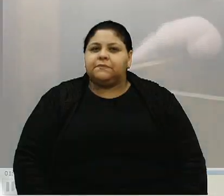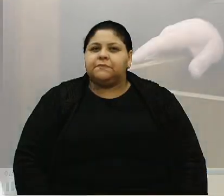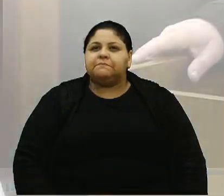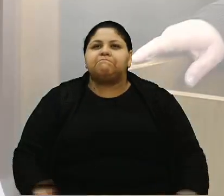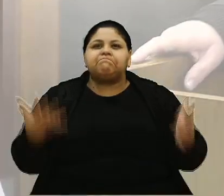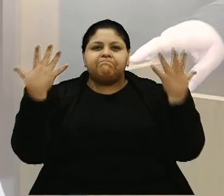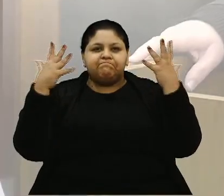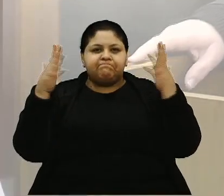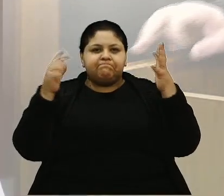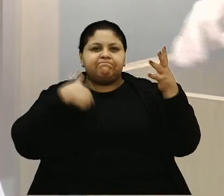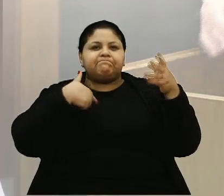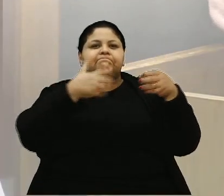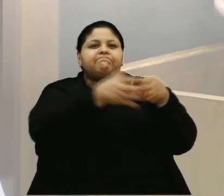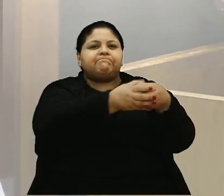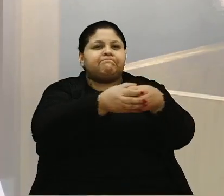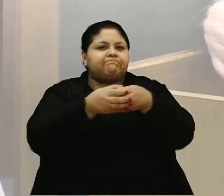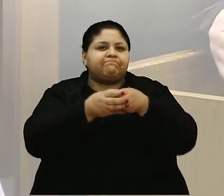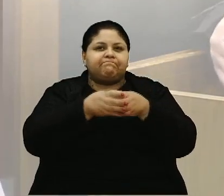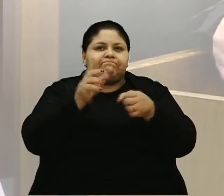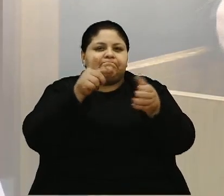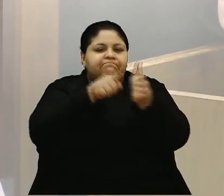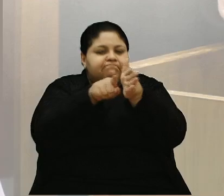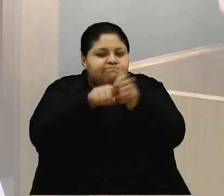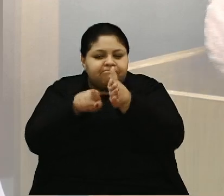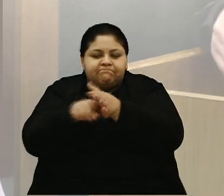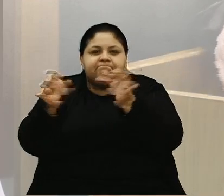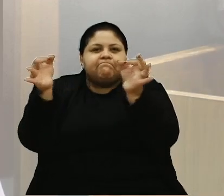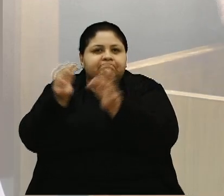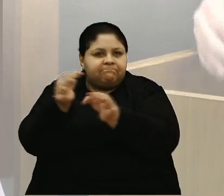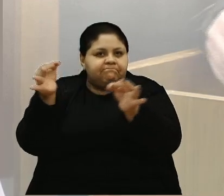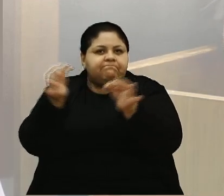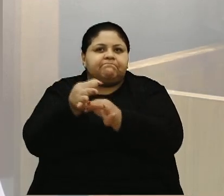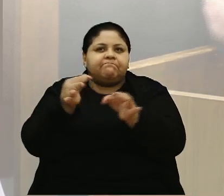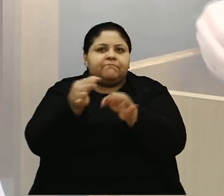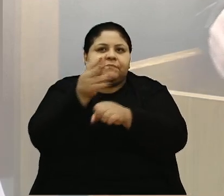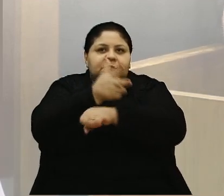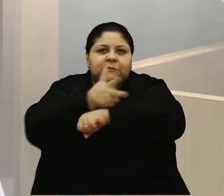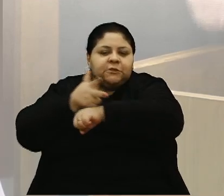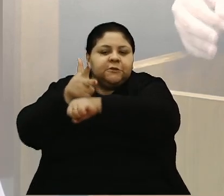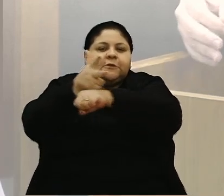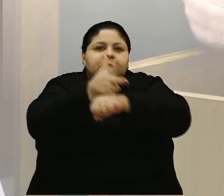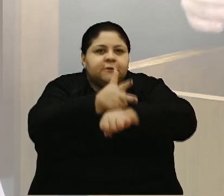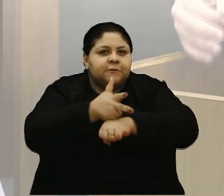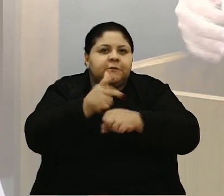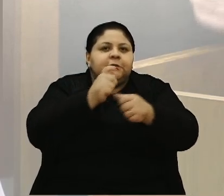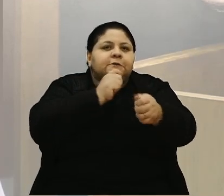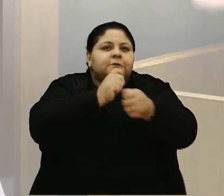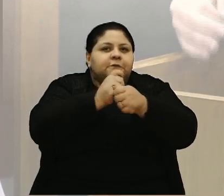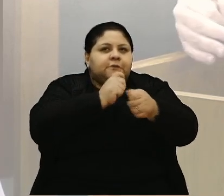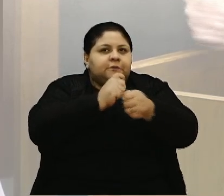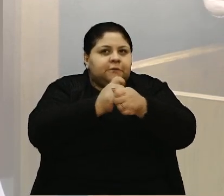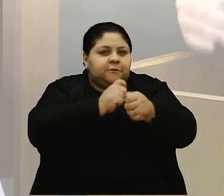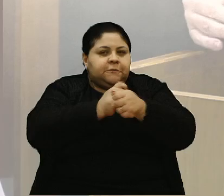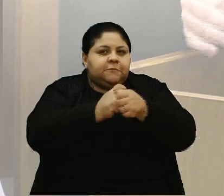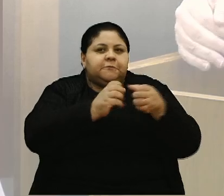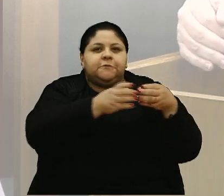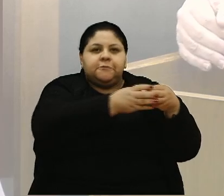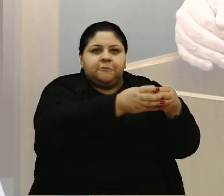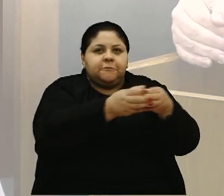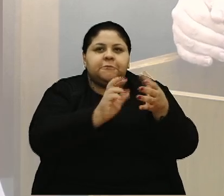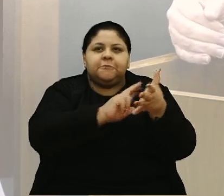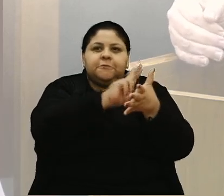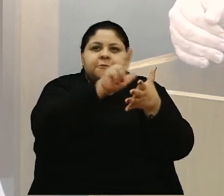Parabéns à minha equipe. Fez uma pesquisa fantástica, estiveram lá, gravaram, regravaram, entrevistaram. Giovanni, Jennifer,